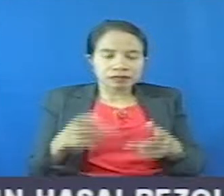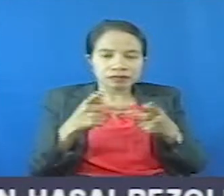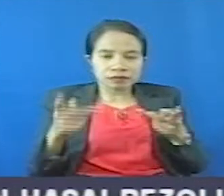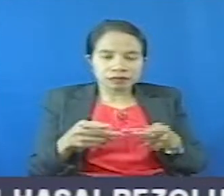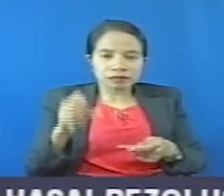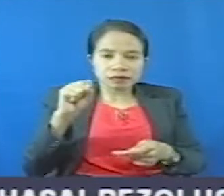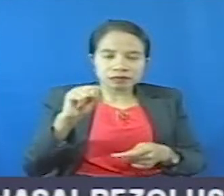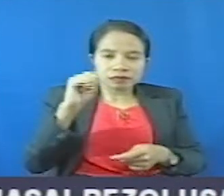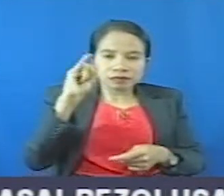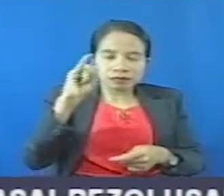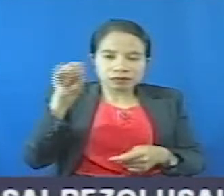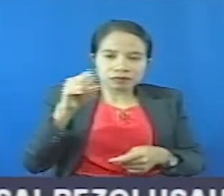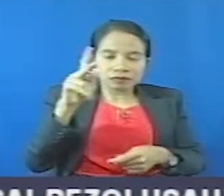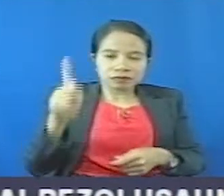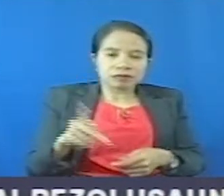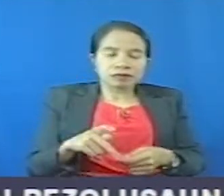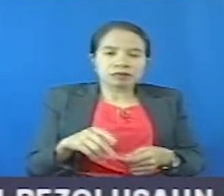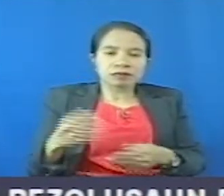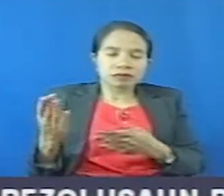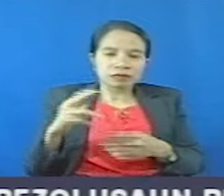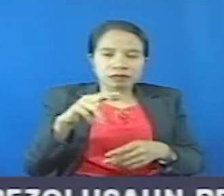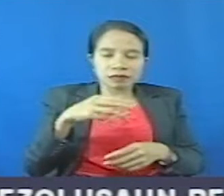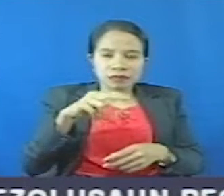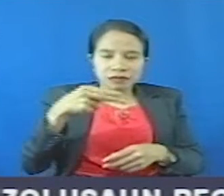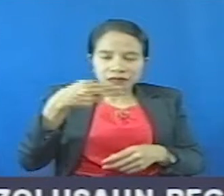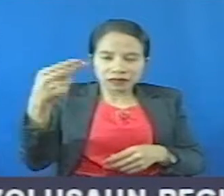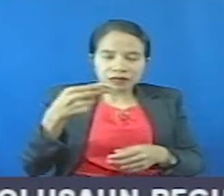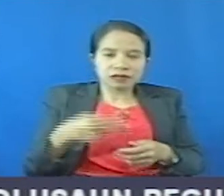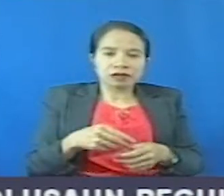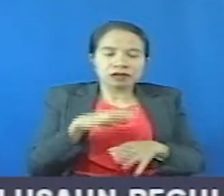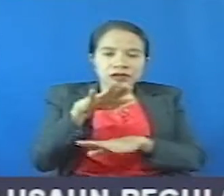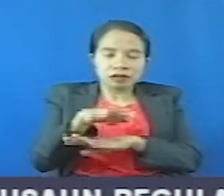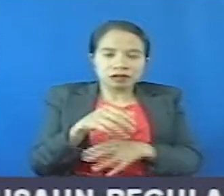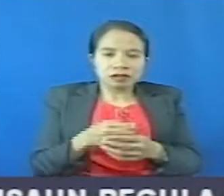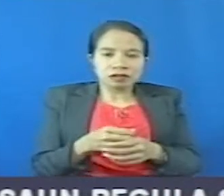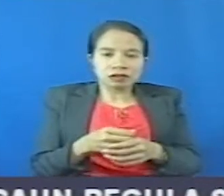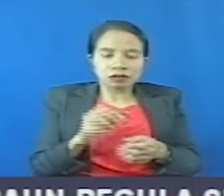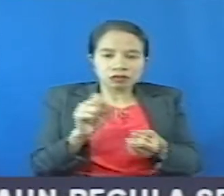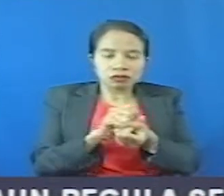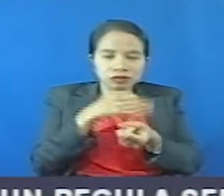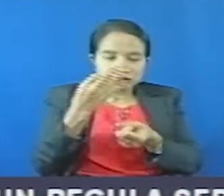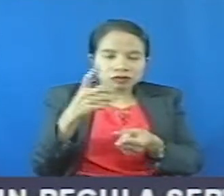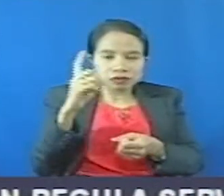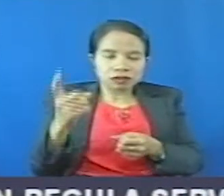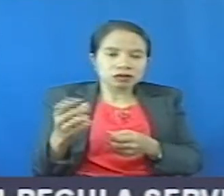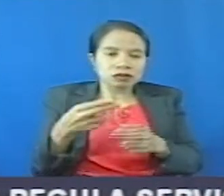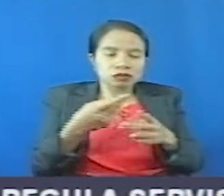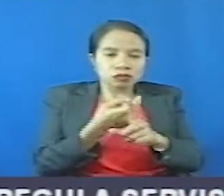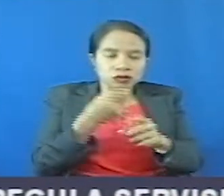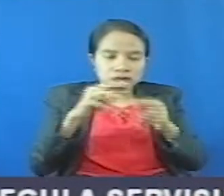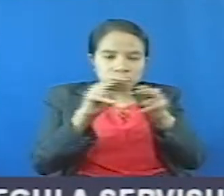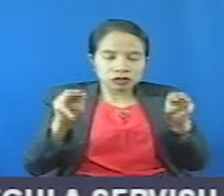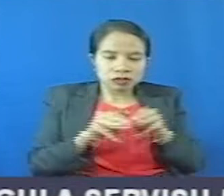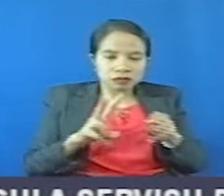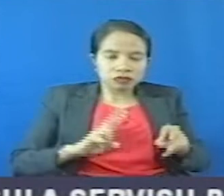Centro Integrado de Gestão de Crise transfere a quinta-feira Loro Crai positivo COVID-19 ida. O si município Viqueque, Basala